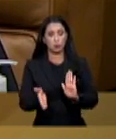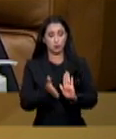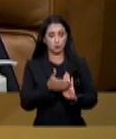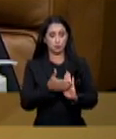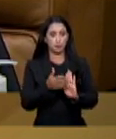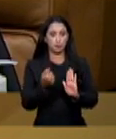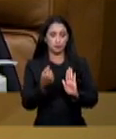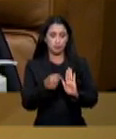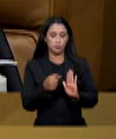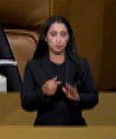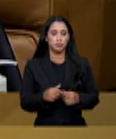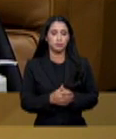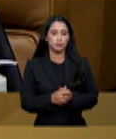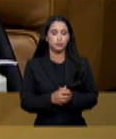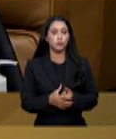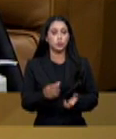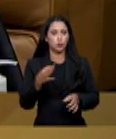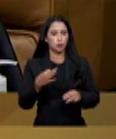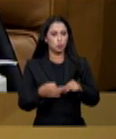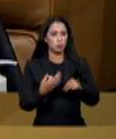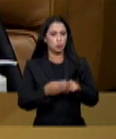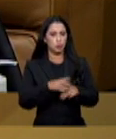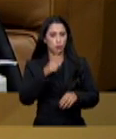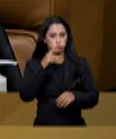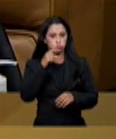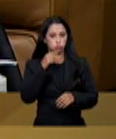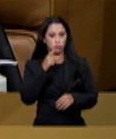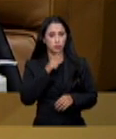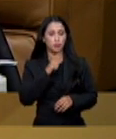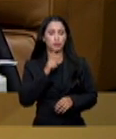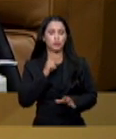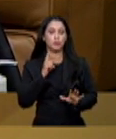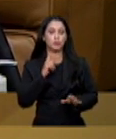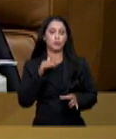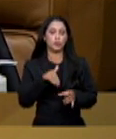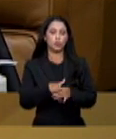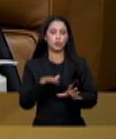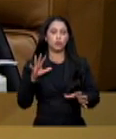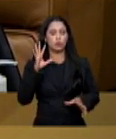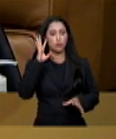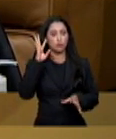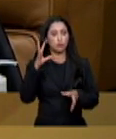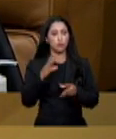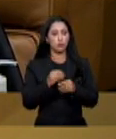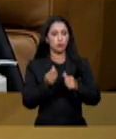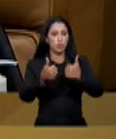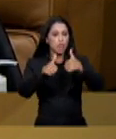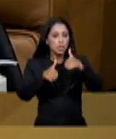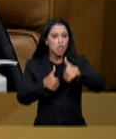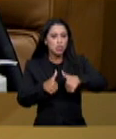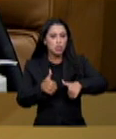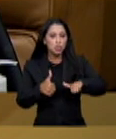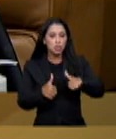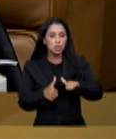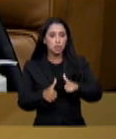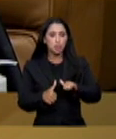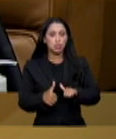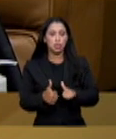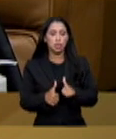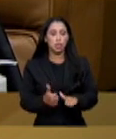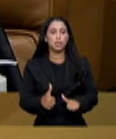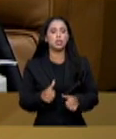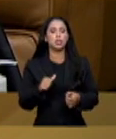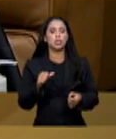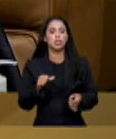prevista. O eminente ministro Gilmar Mendes, ao concluir o voto e a análise verticalizada